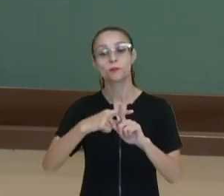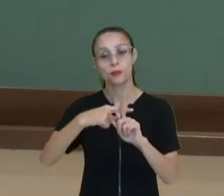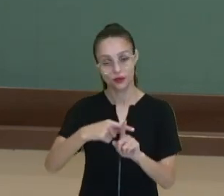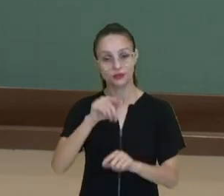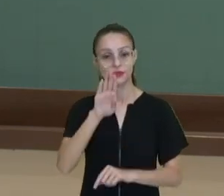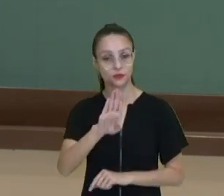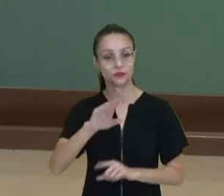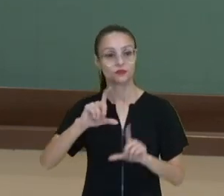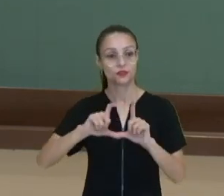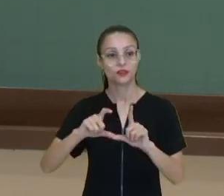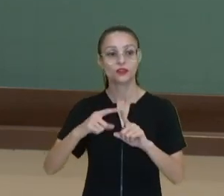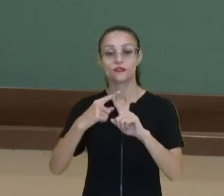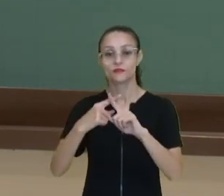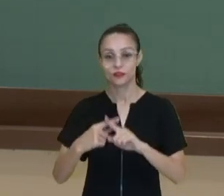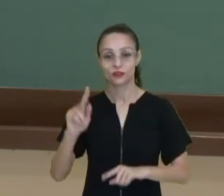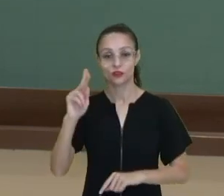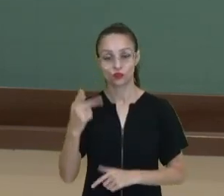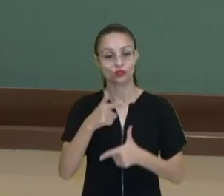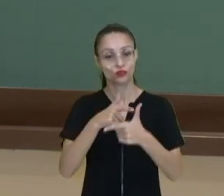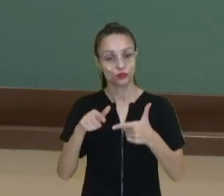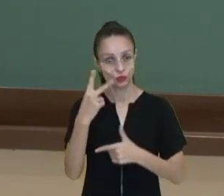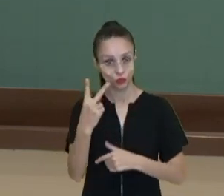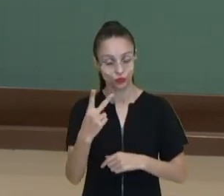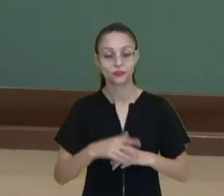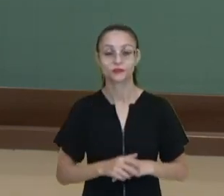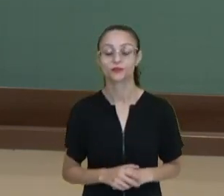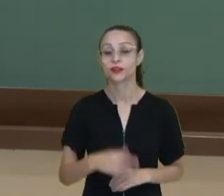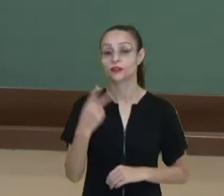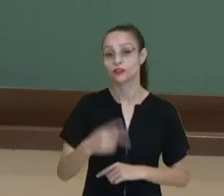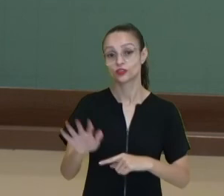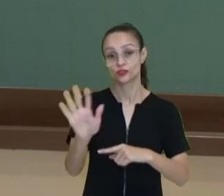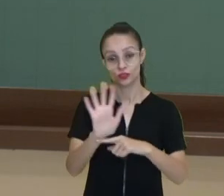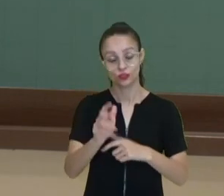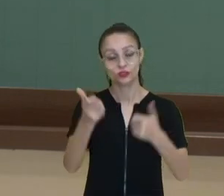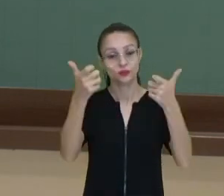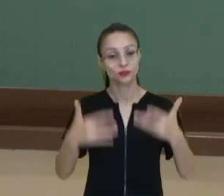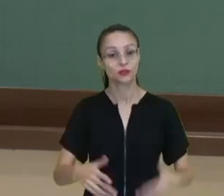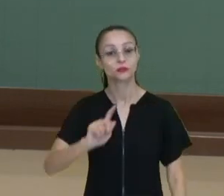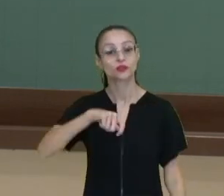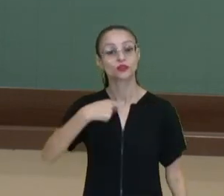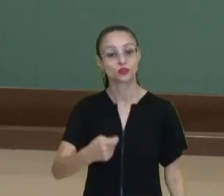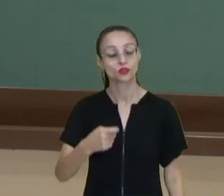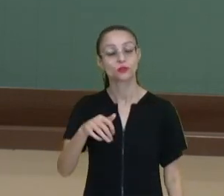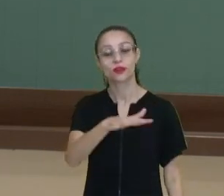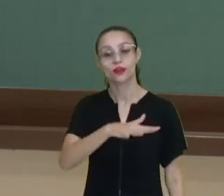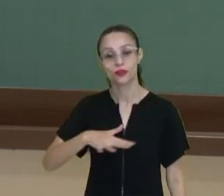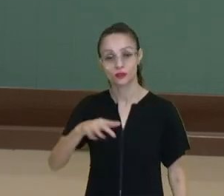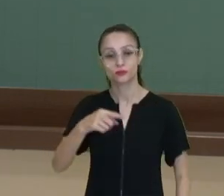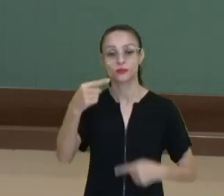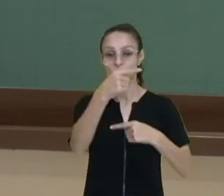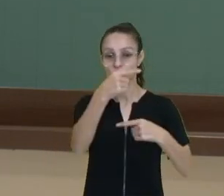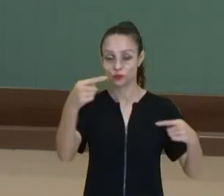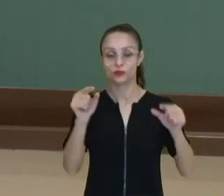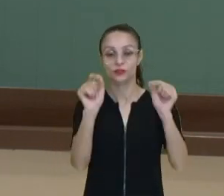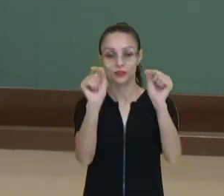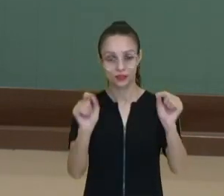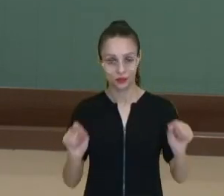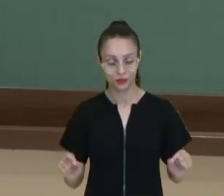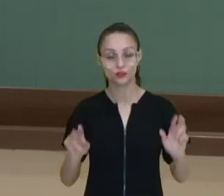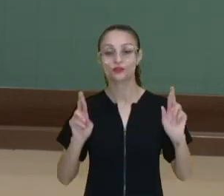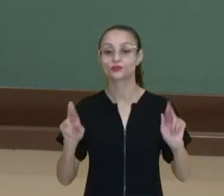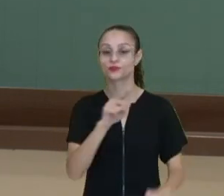dividido por 2 ok neste e já falamos sobre a área do trapézio